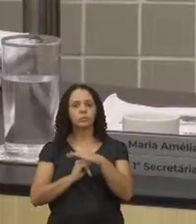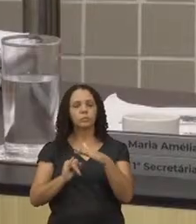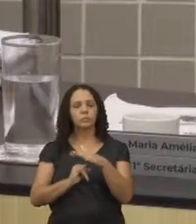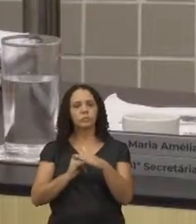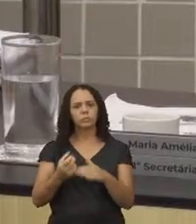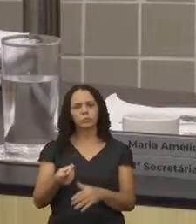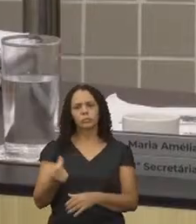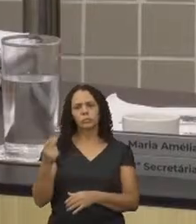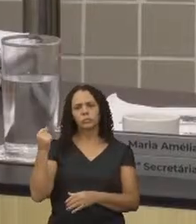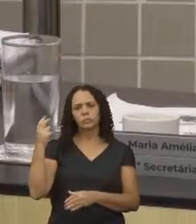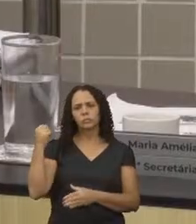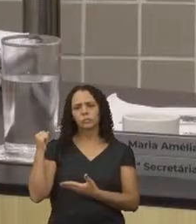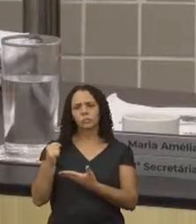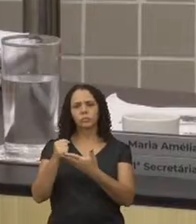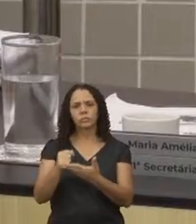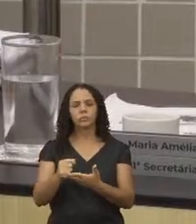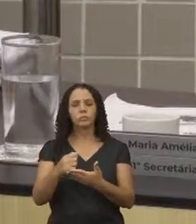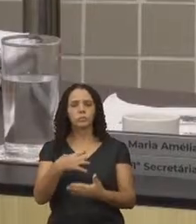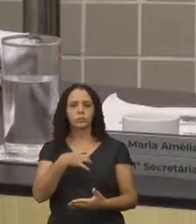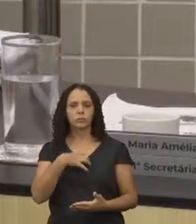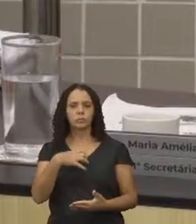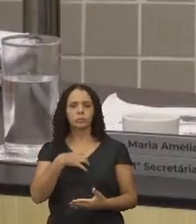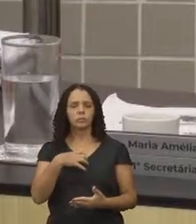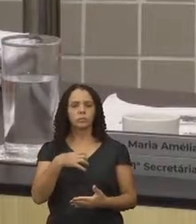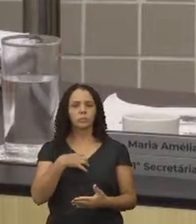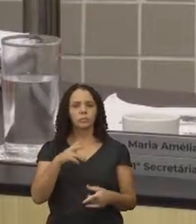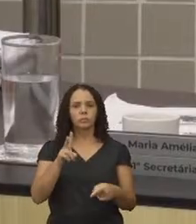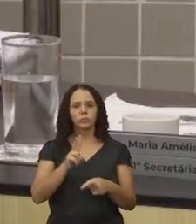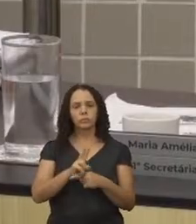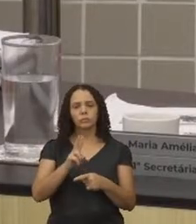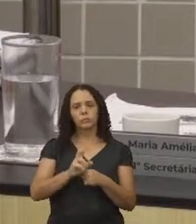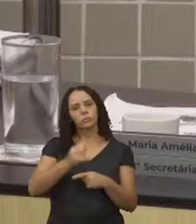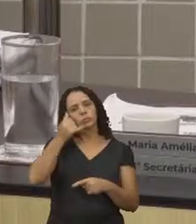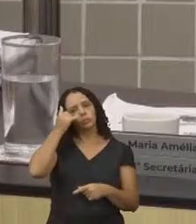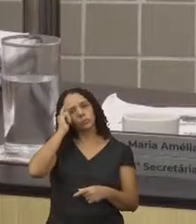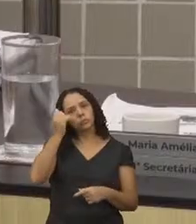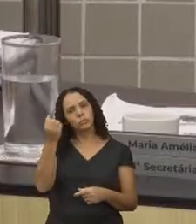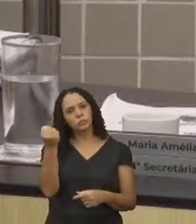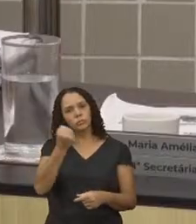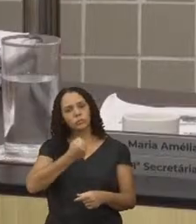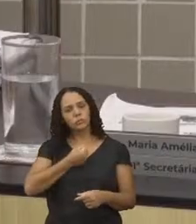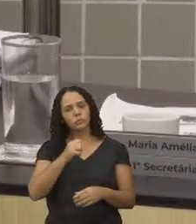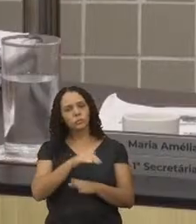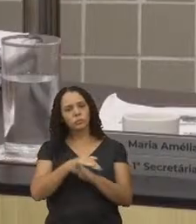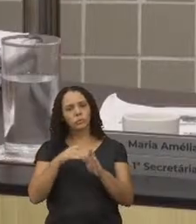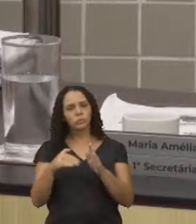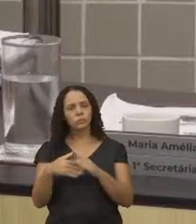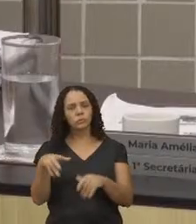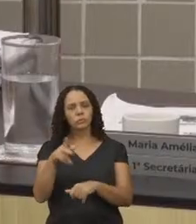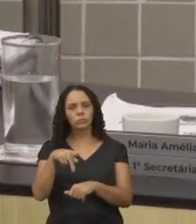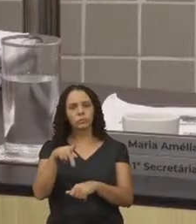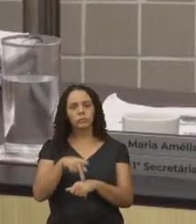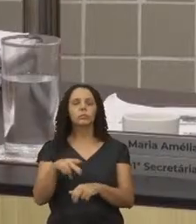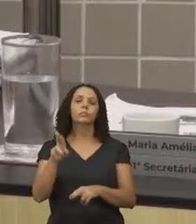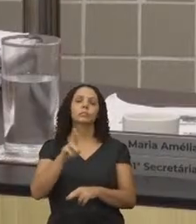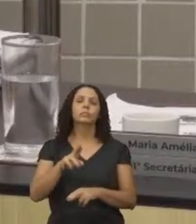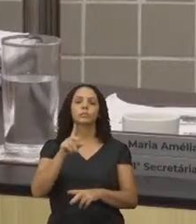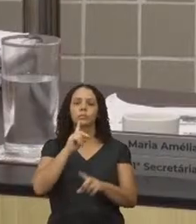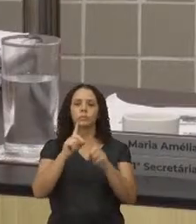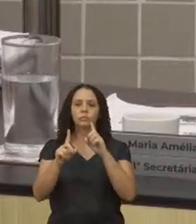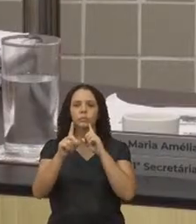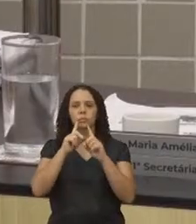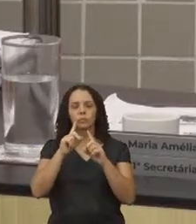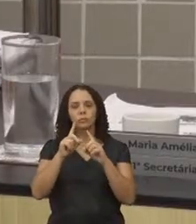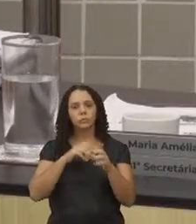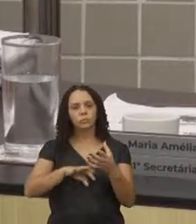oferece apoio emocional, prevenção do suicídio em todo o país, por meio do diálogo fraterno, gratuito